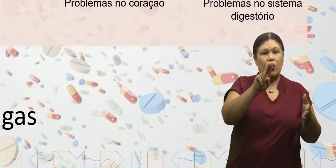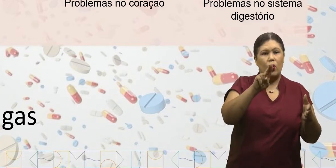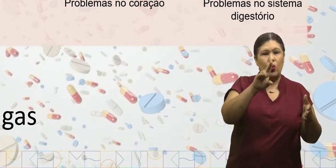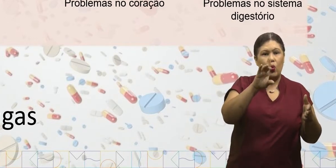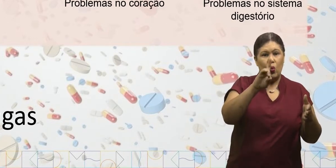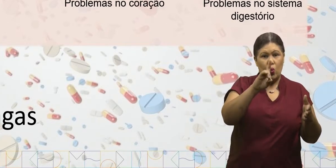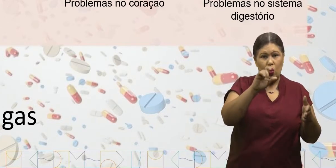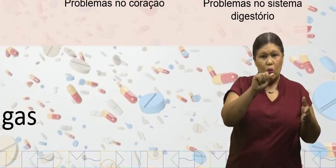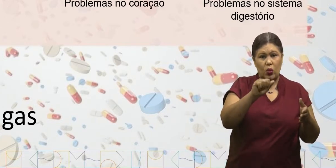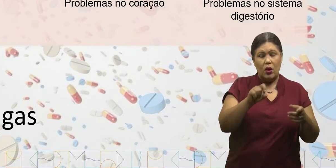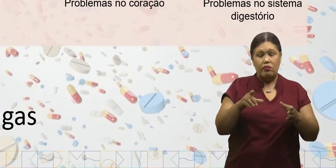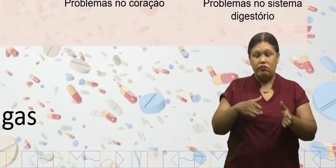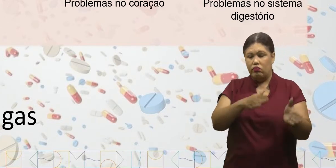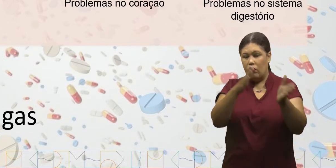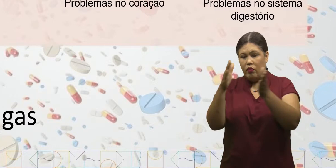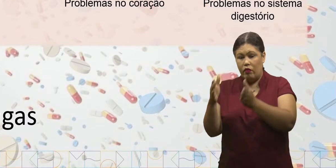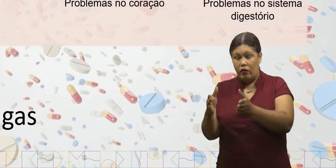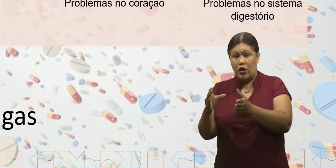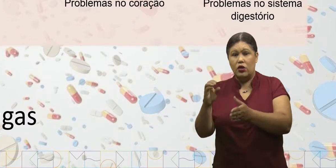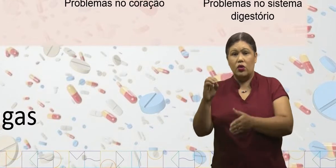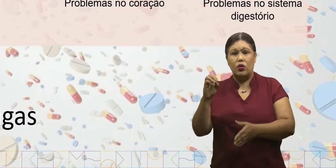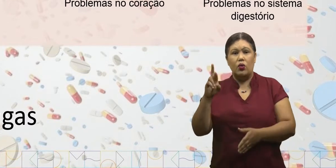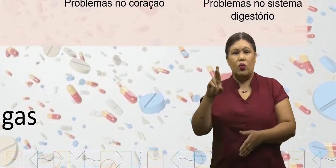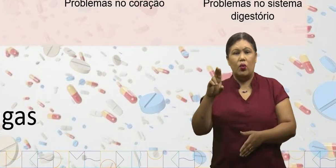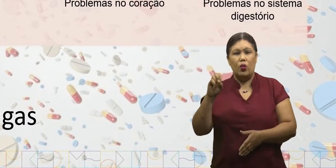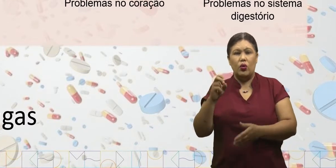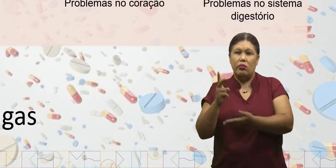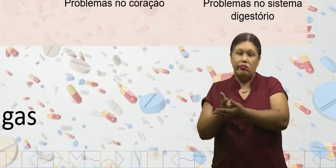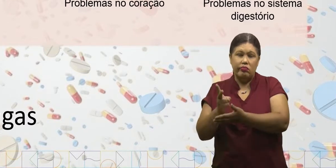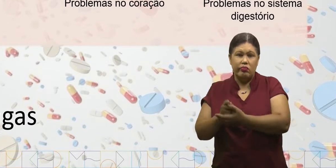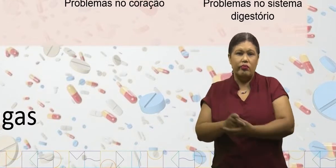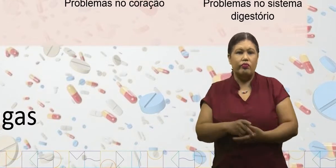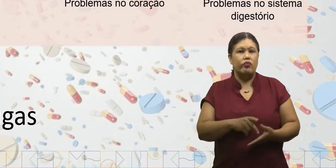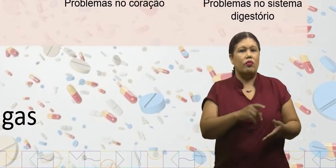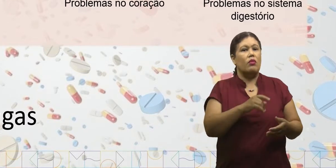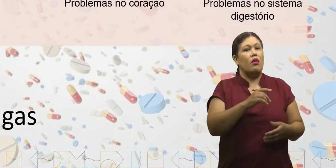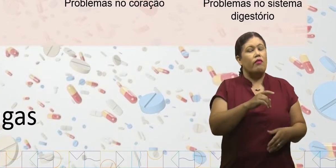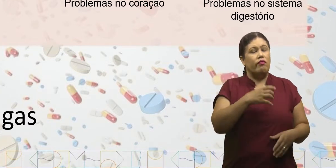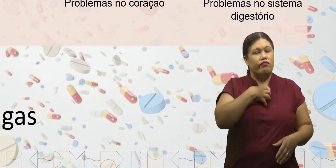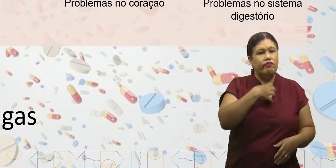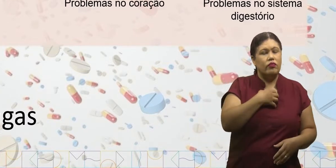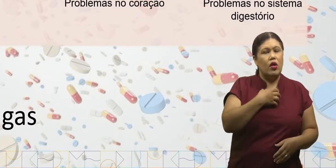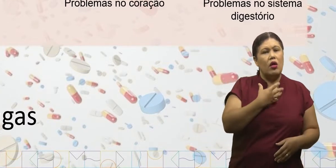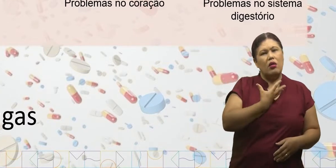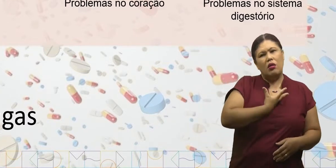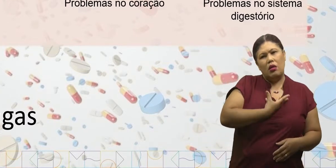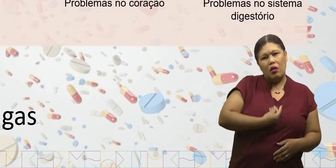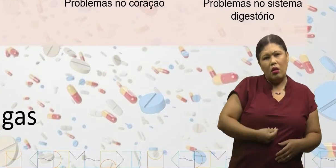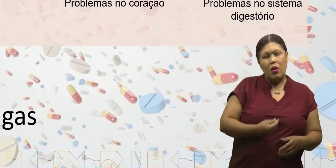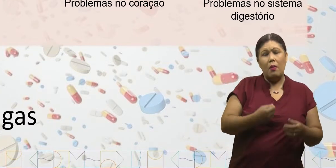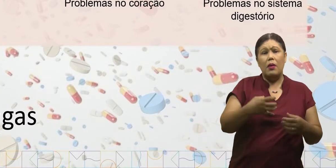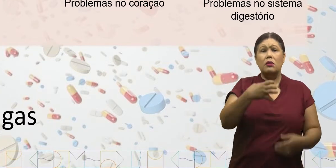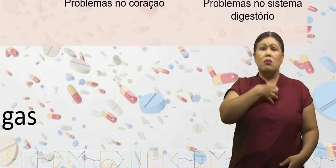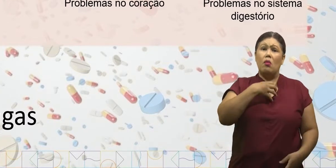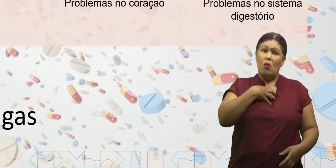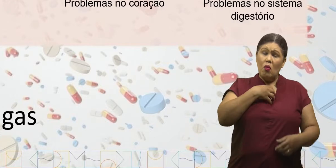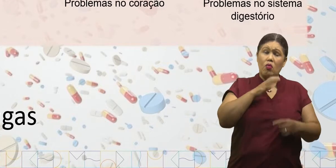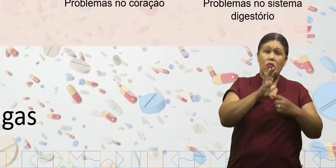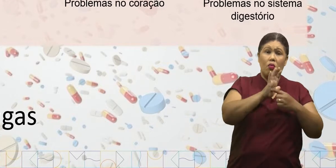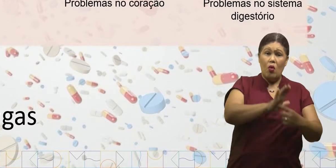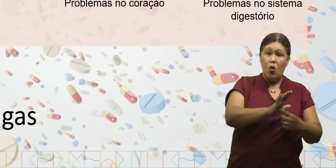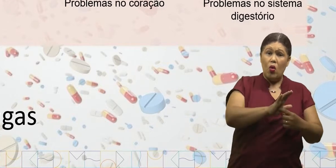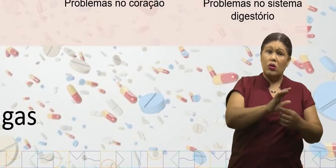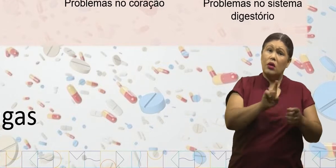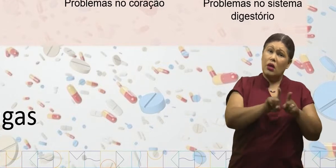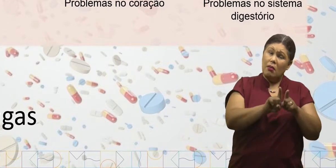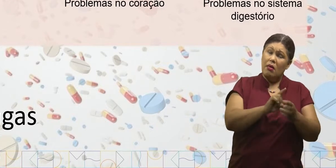uma fase crônica. Nessa fase aguda, a pessoa pode apresentar sintomas ou não. Geralmente, os